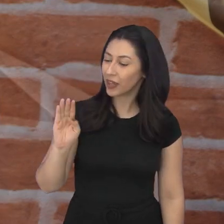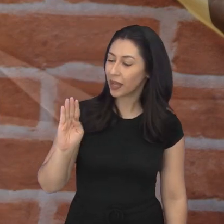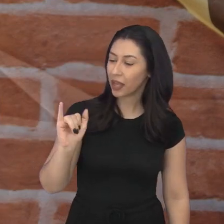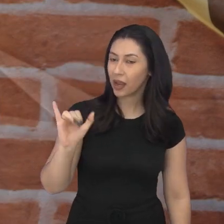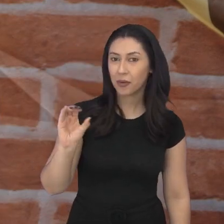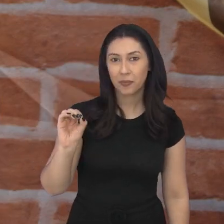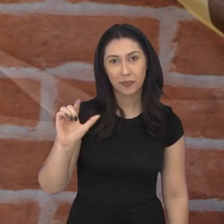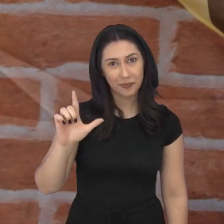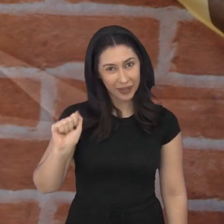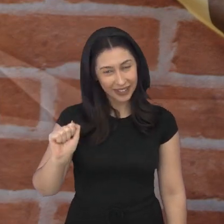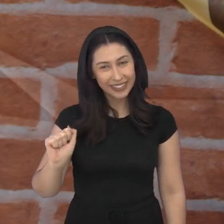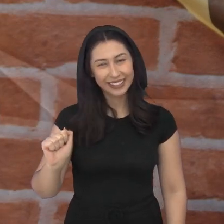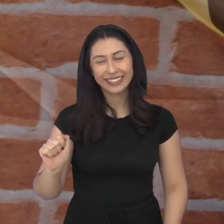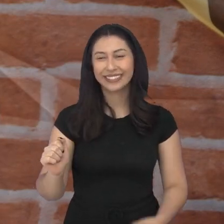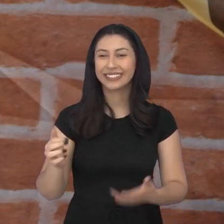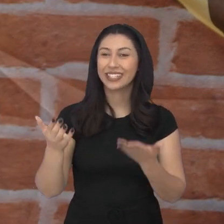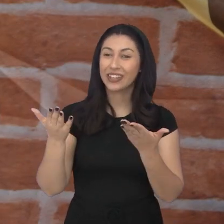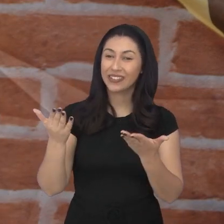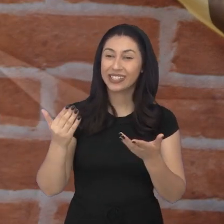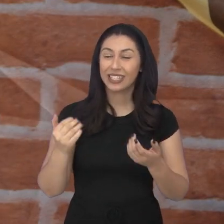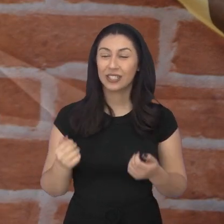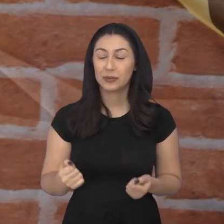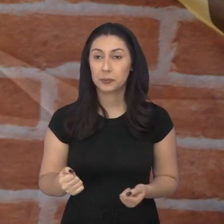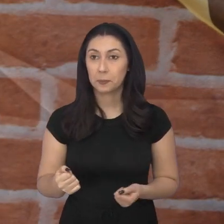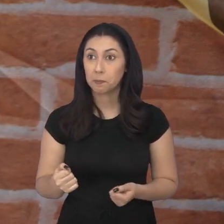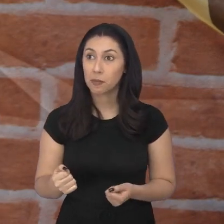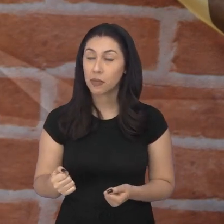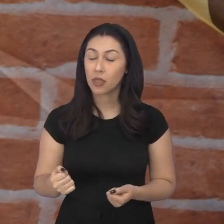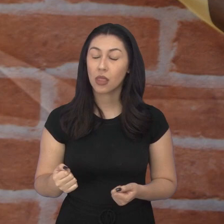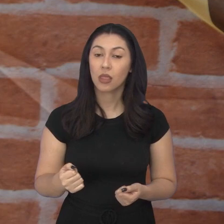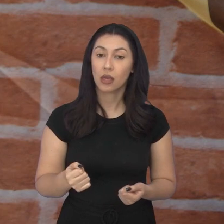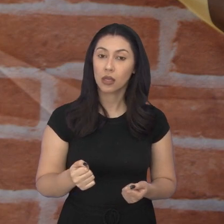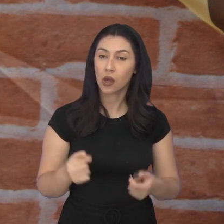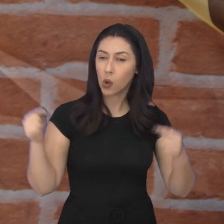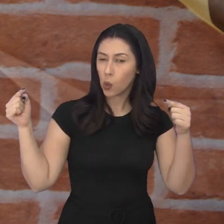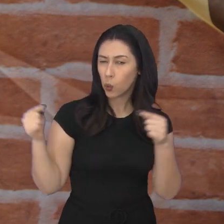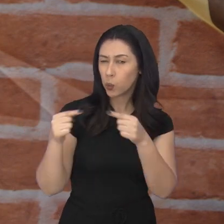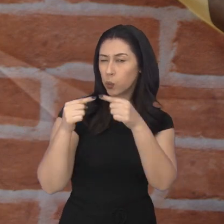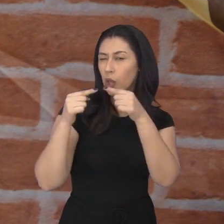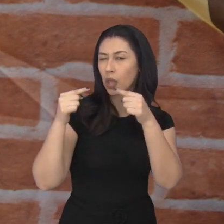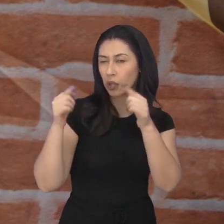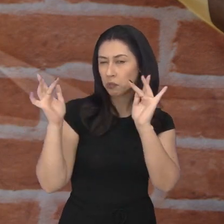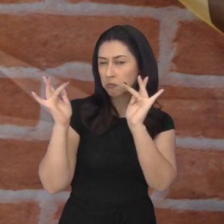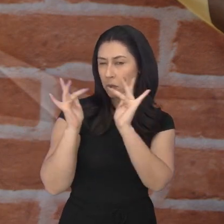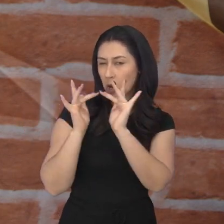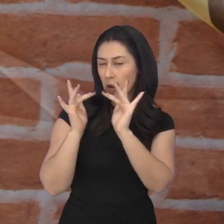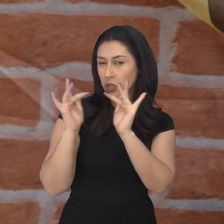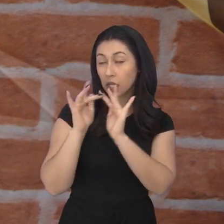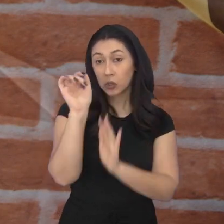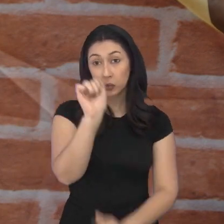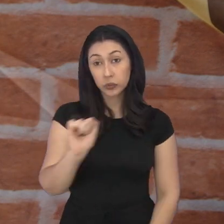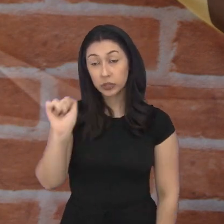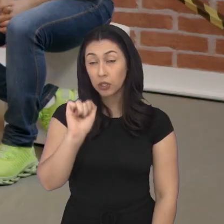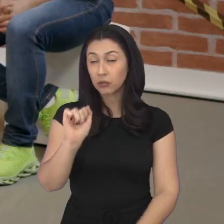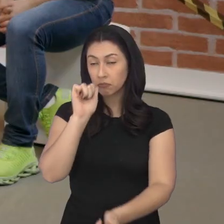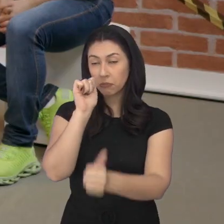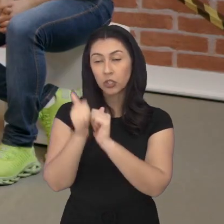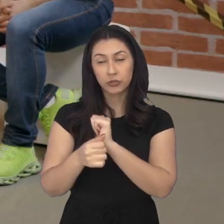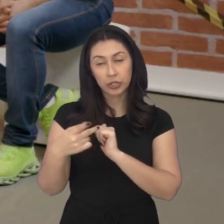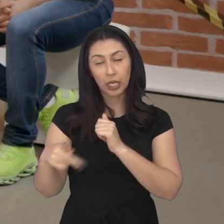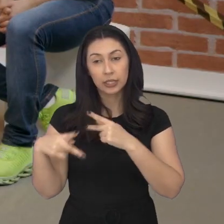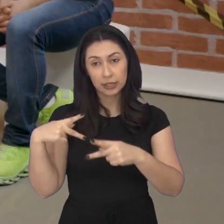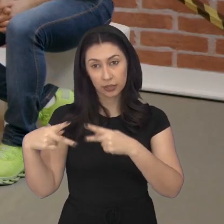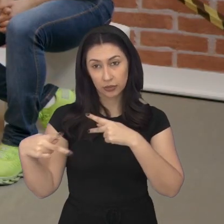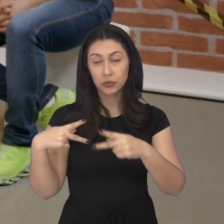Fabíola, você que tem um vínculo muito forte, né, com a Associação Esportiva aqui de São José dos